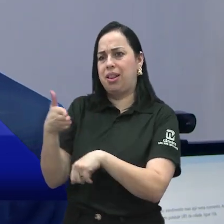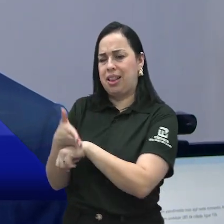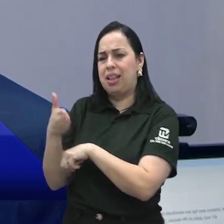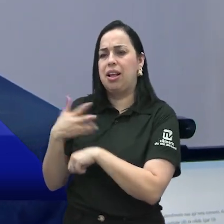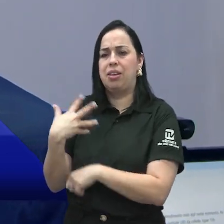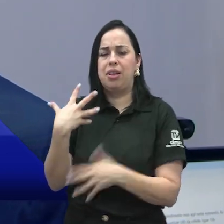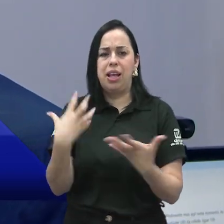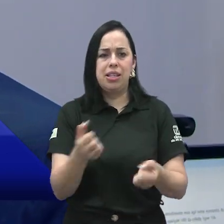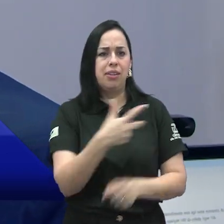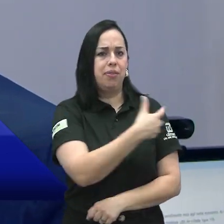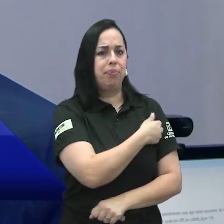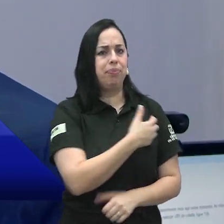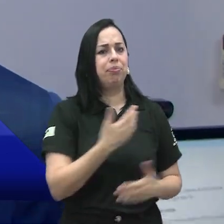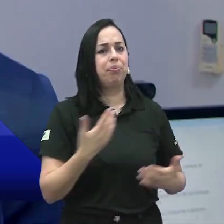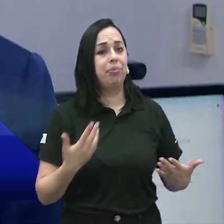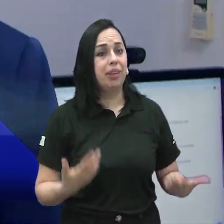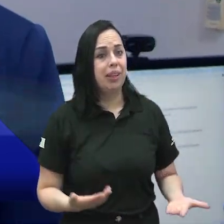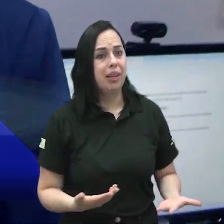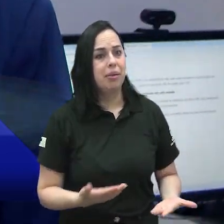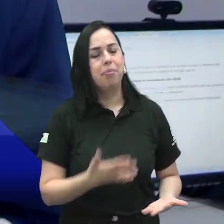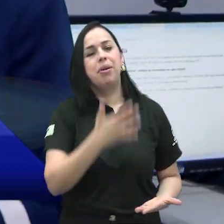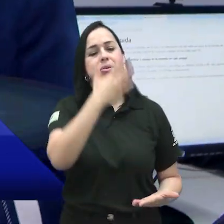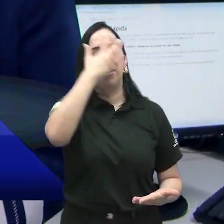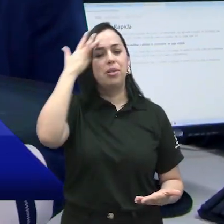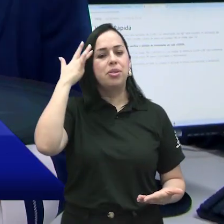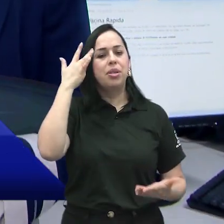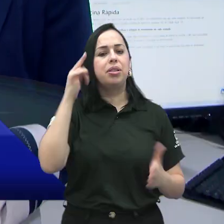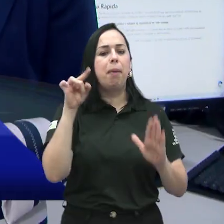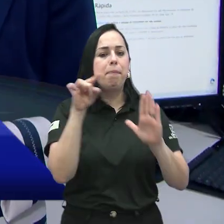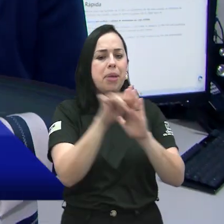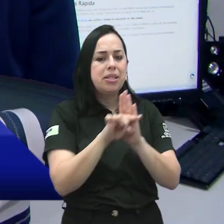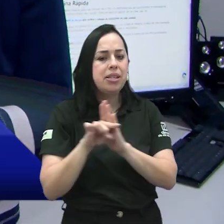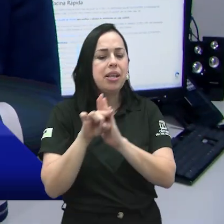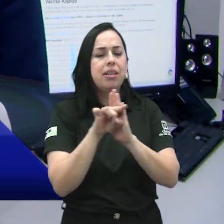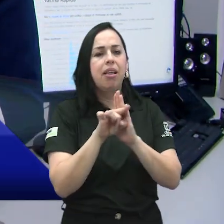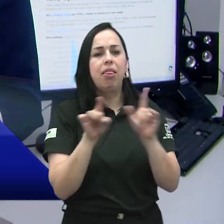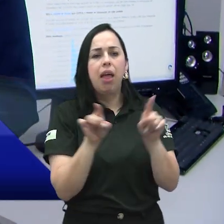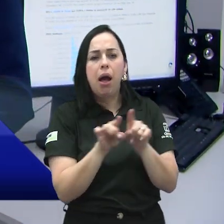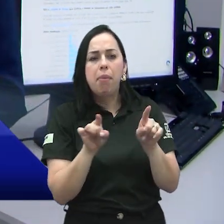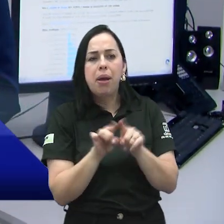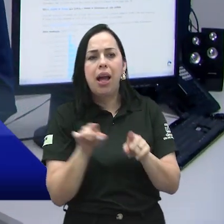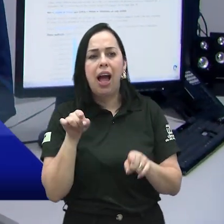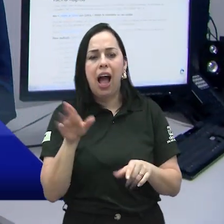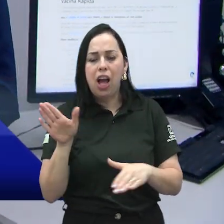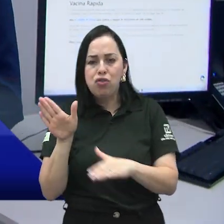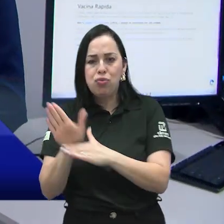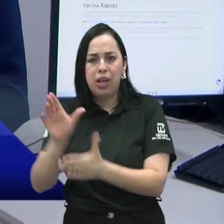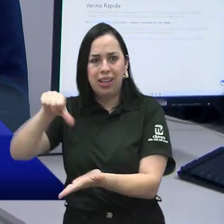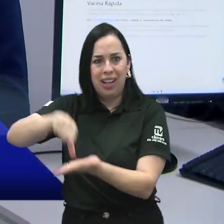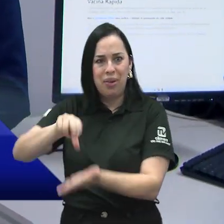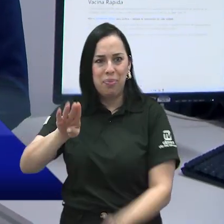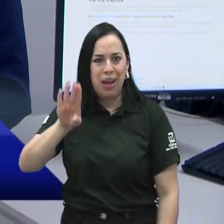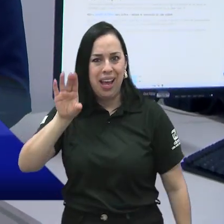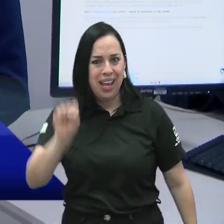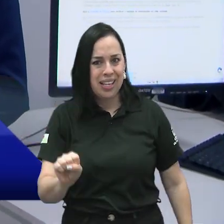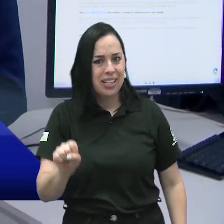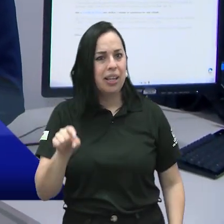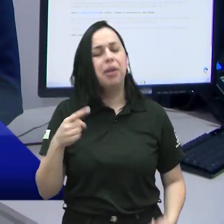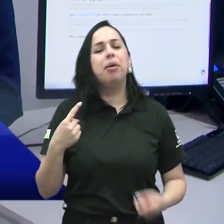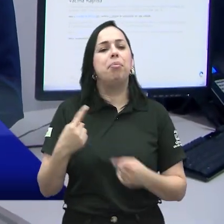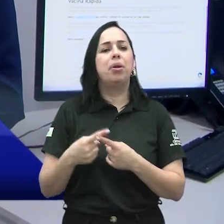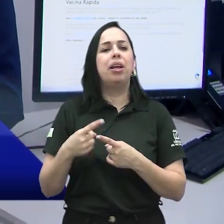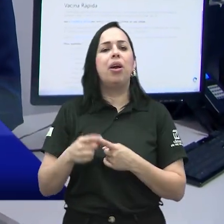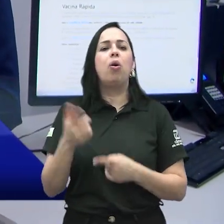nossos munícipes à vacinação. E não somente para quem vai, tá pesquisando, também auxilia nas próprias unidades de saúde, porque